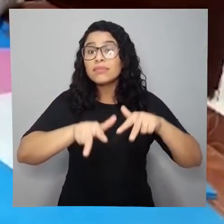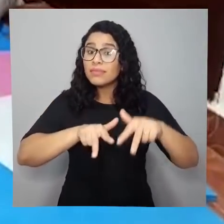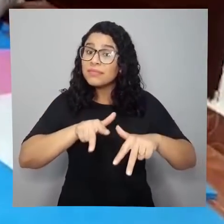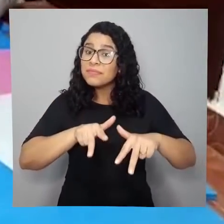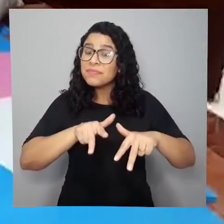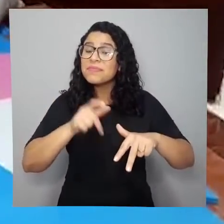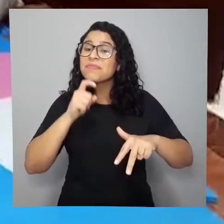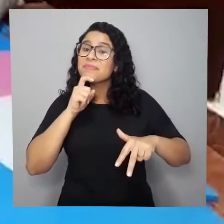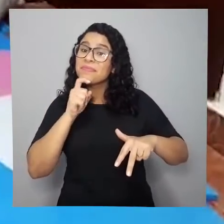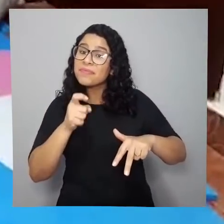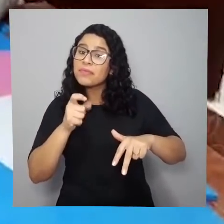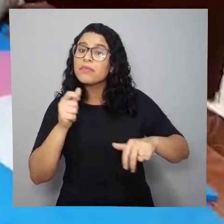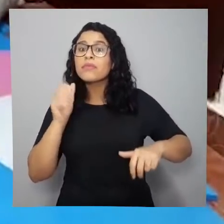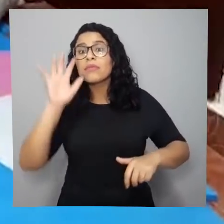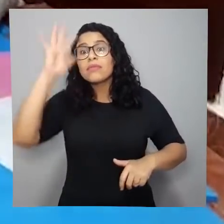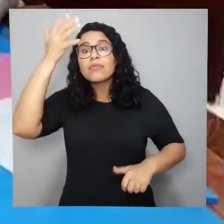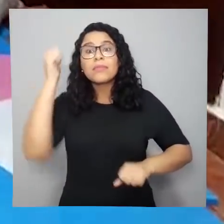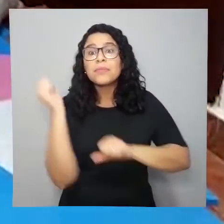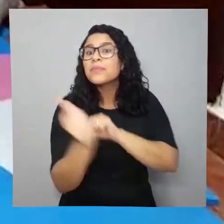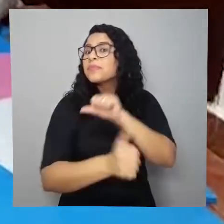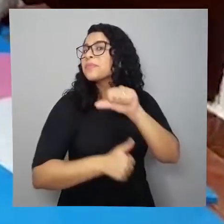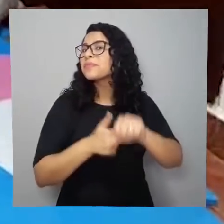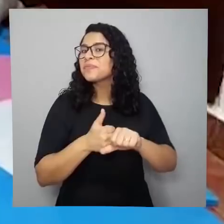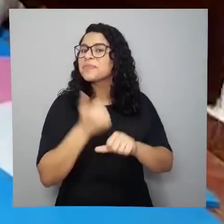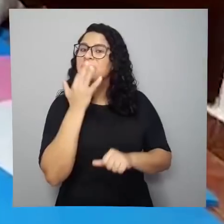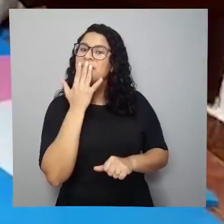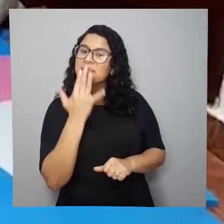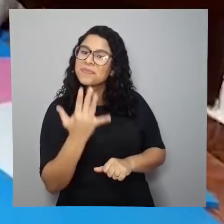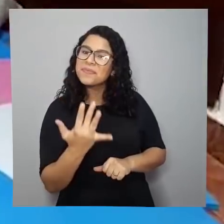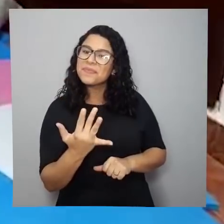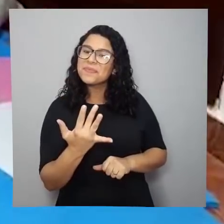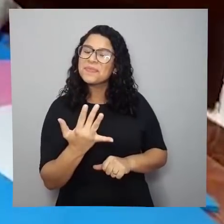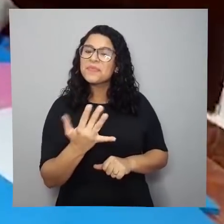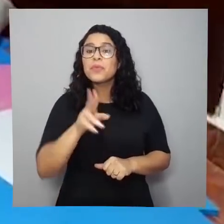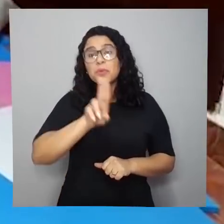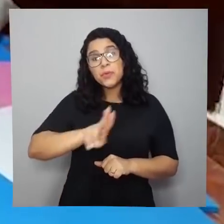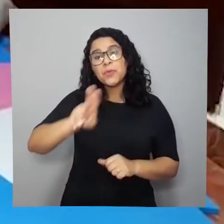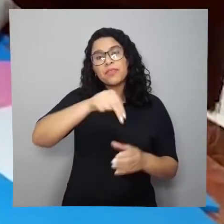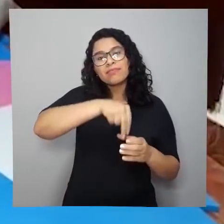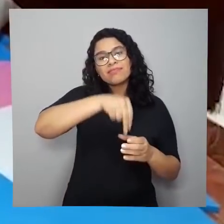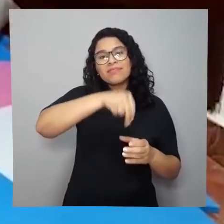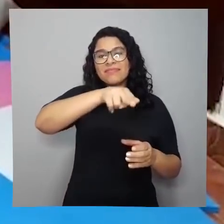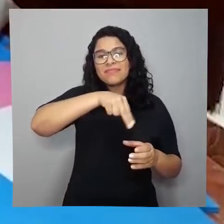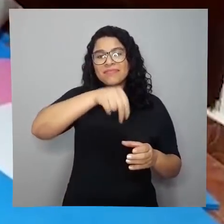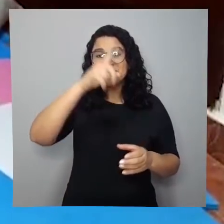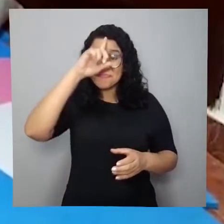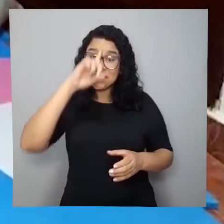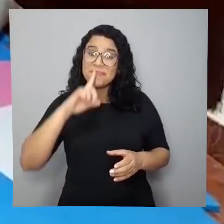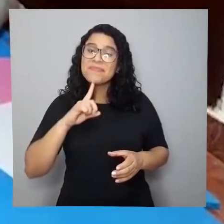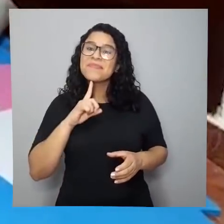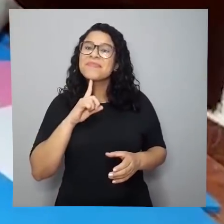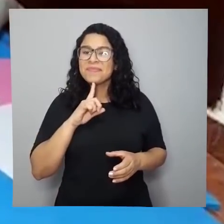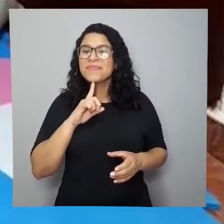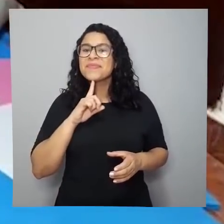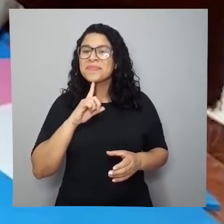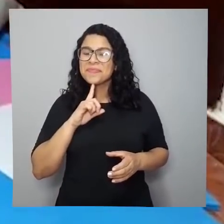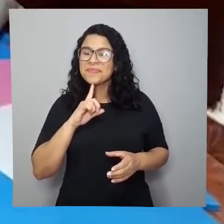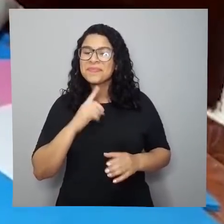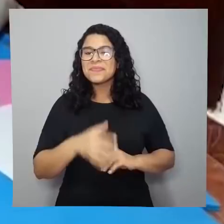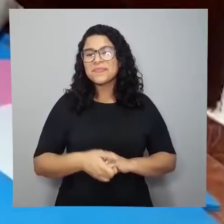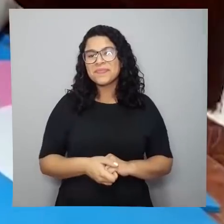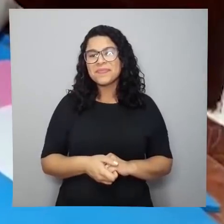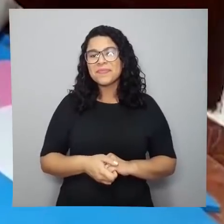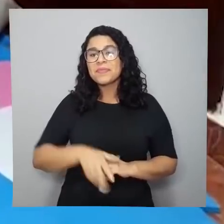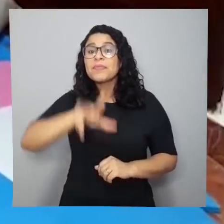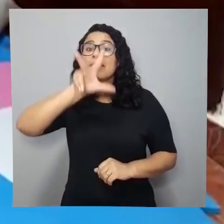verde resolveu mudar de cor. Usou tinta amarela e amarelo